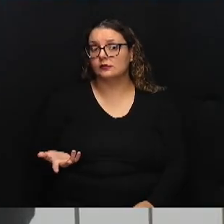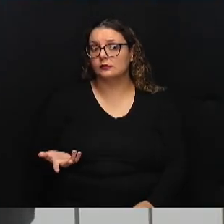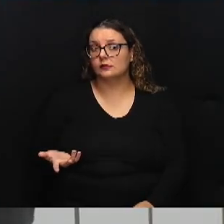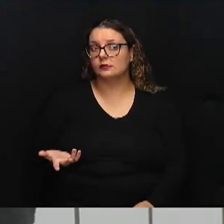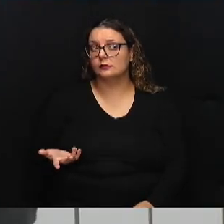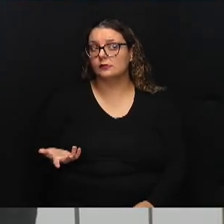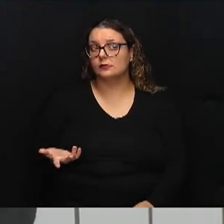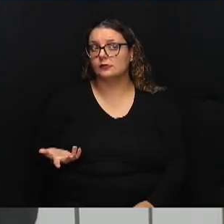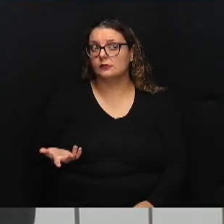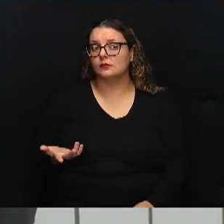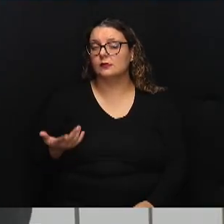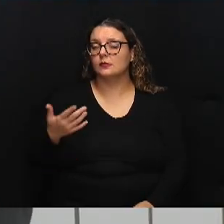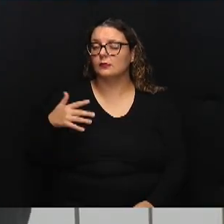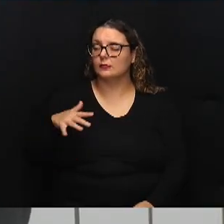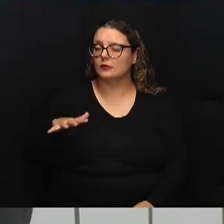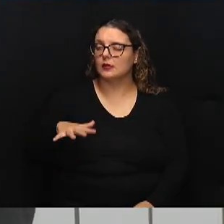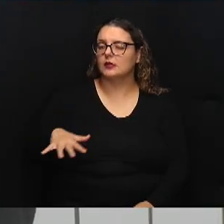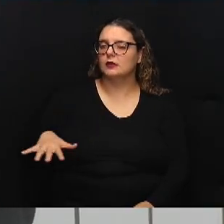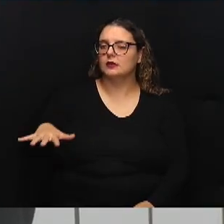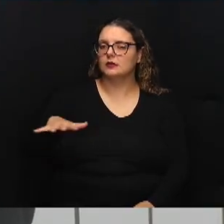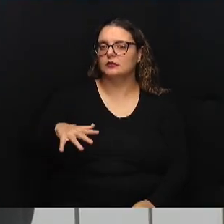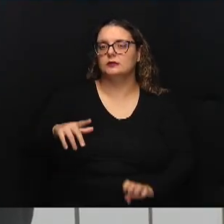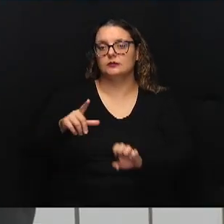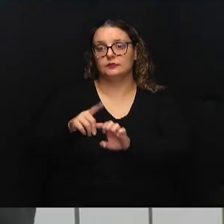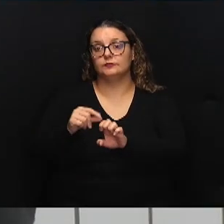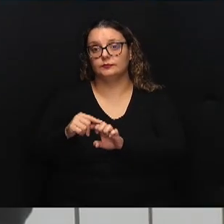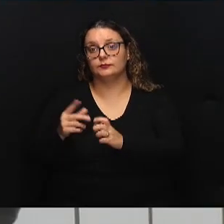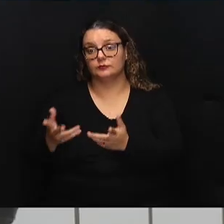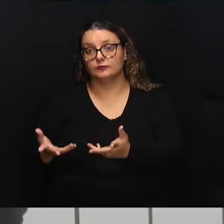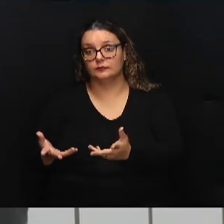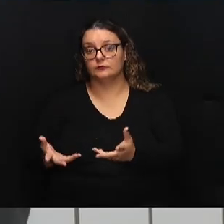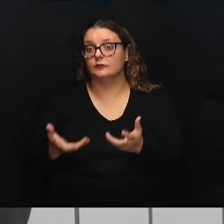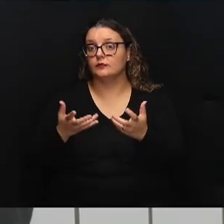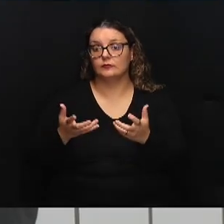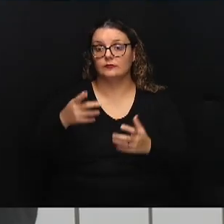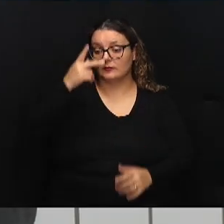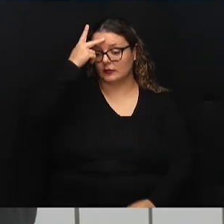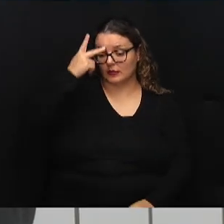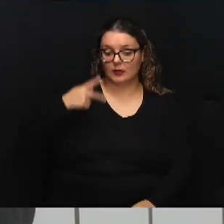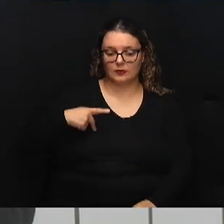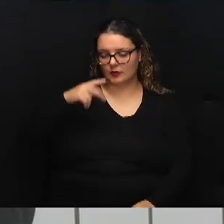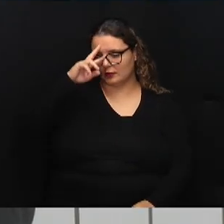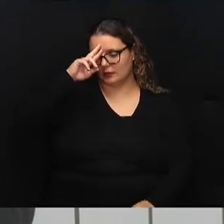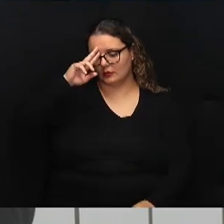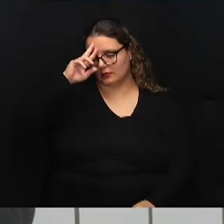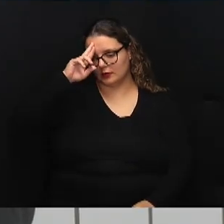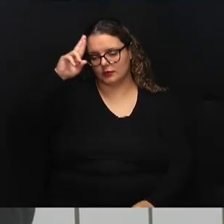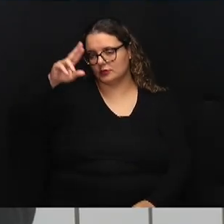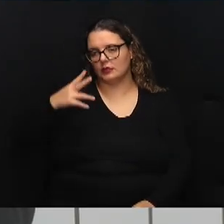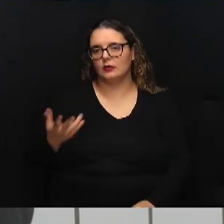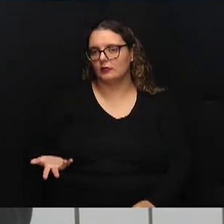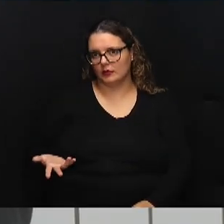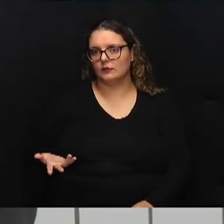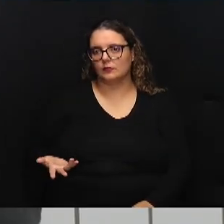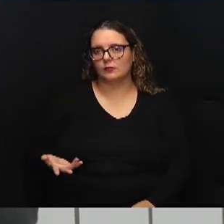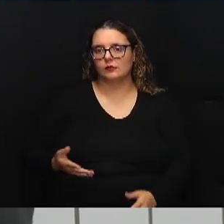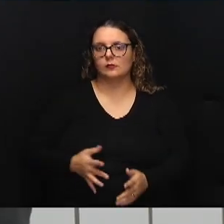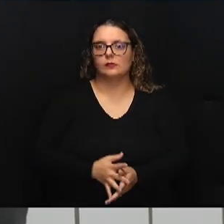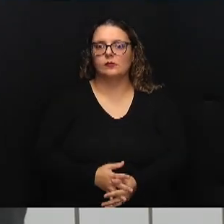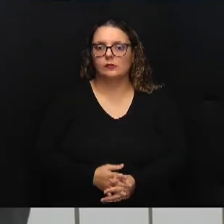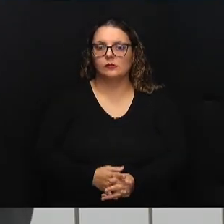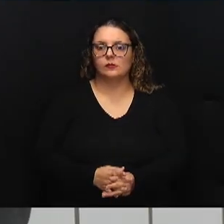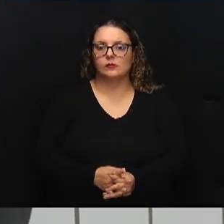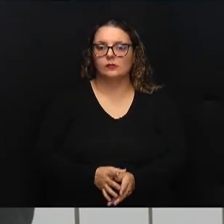eles estão indo mais para a parte de empreendedorismo, né? Eles querem abrir uma empresa própria, né? Então,